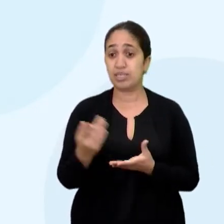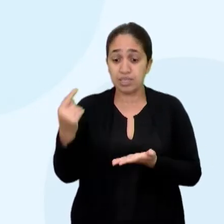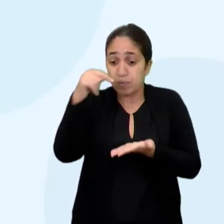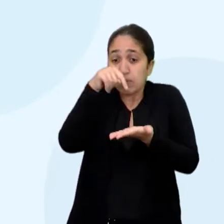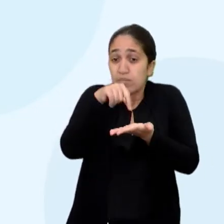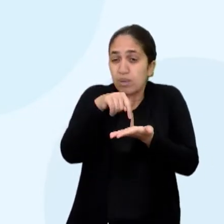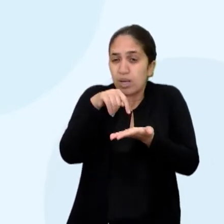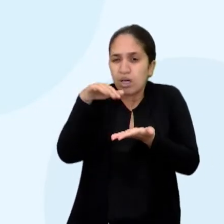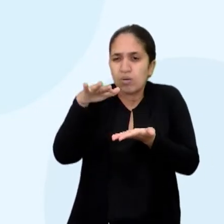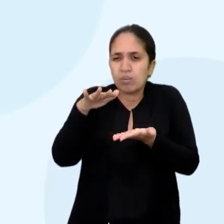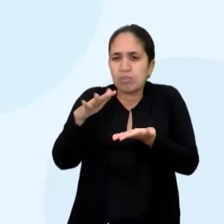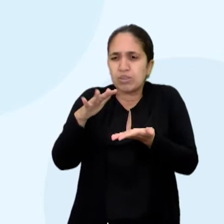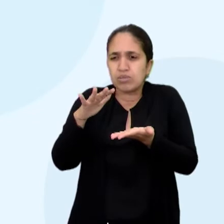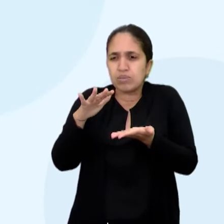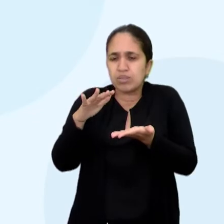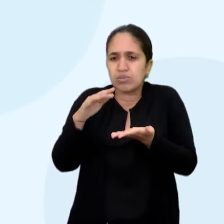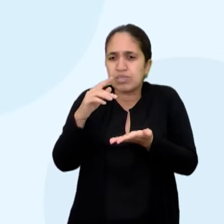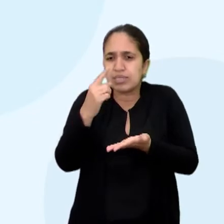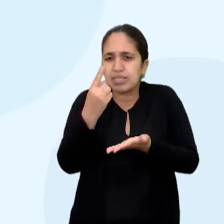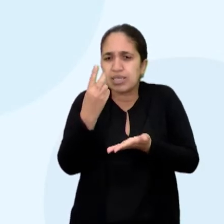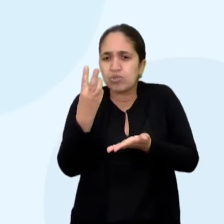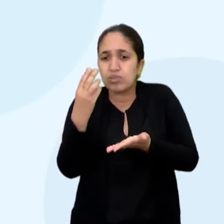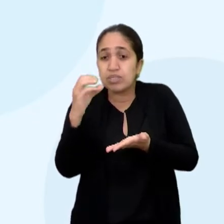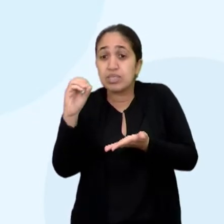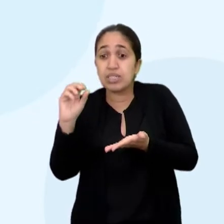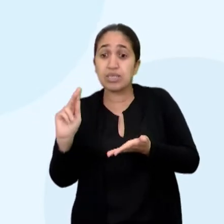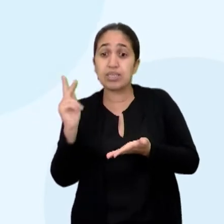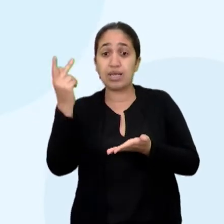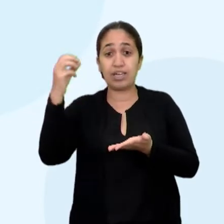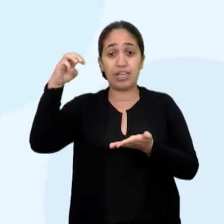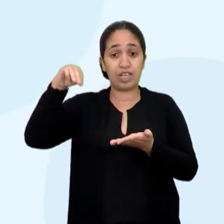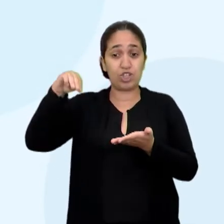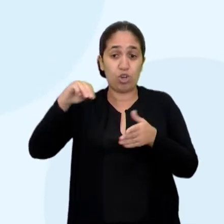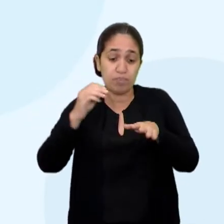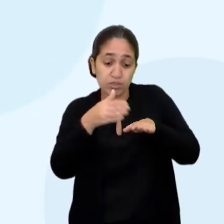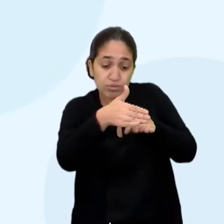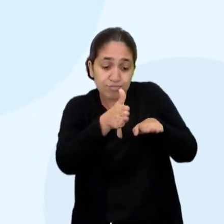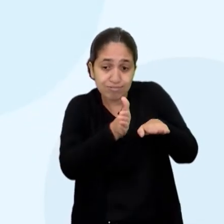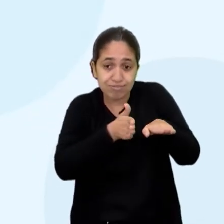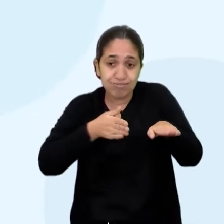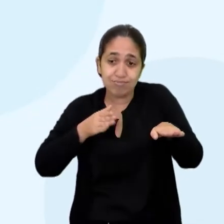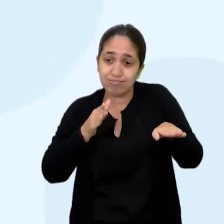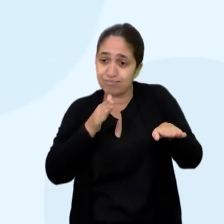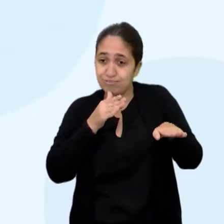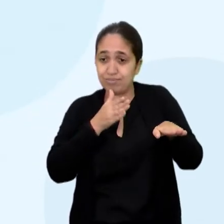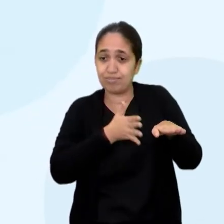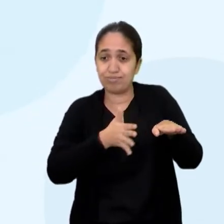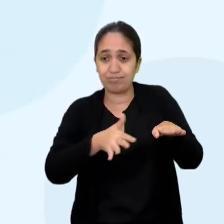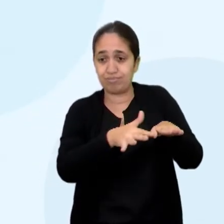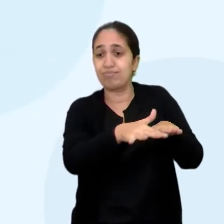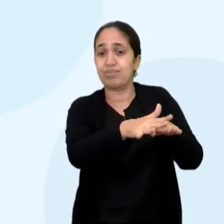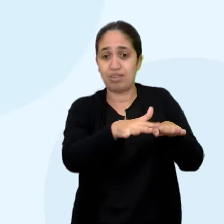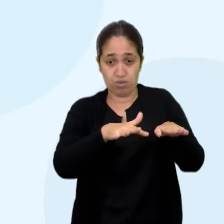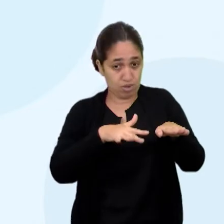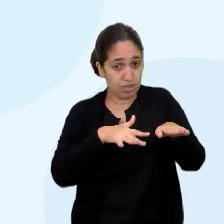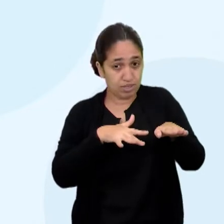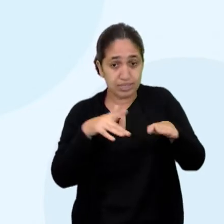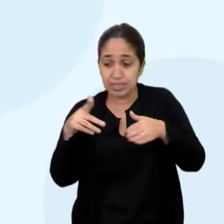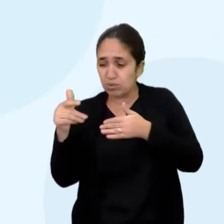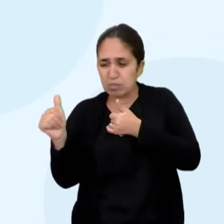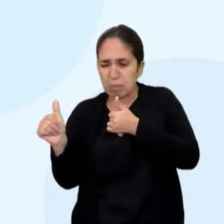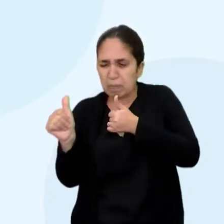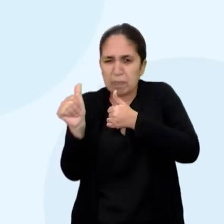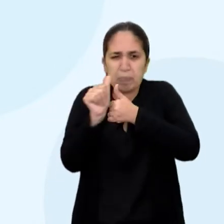ocorreu a mais ou menos 130 quilômetros da costa japonesa, né? E o hipocentro ficou bem perto